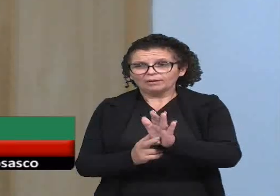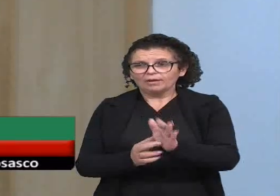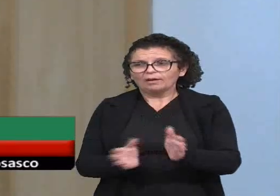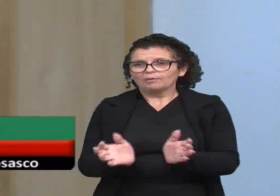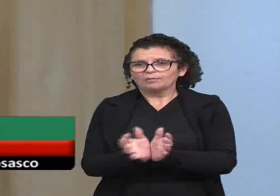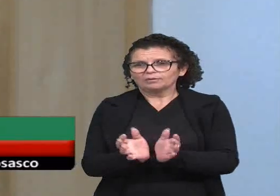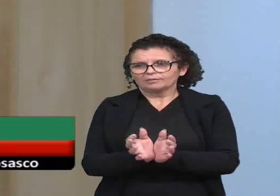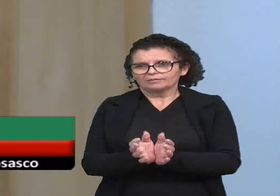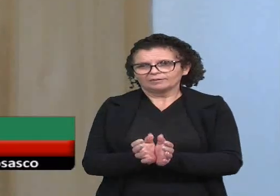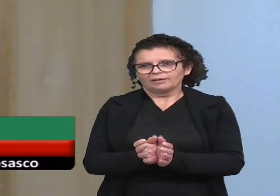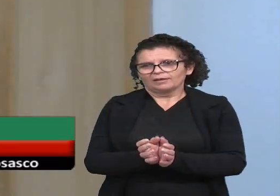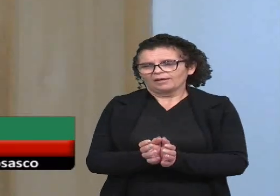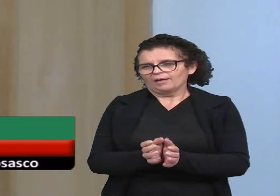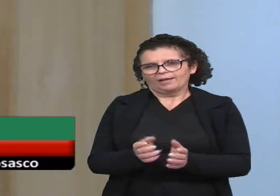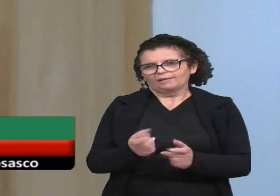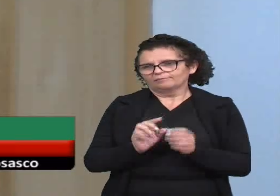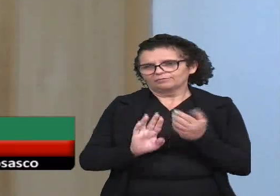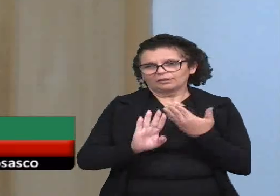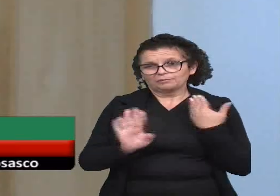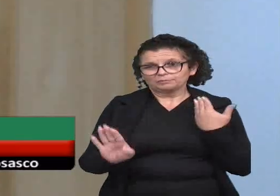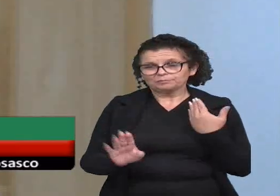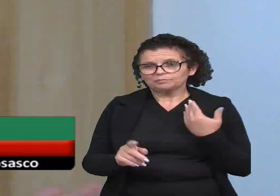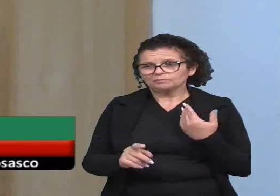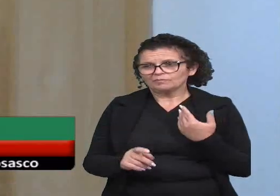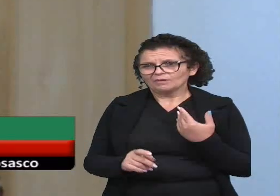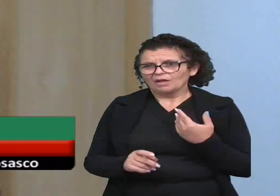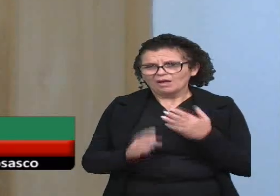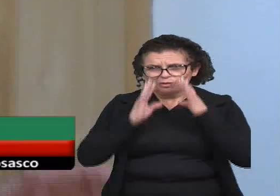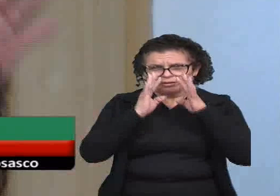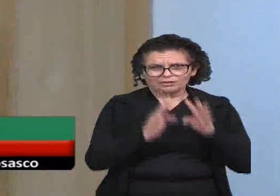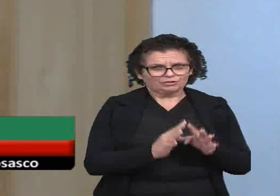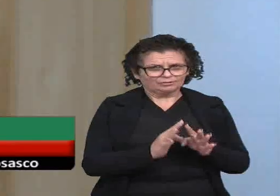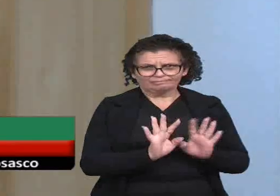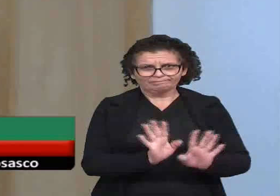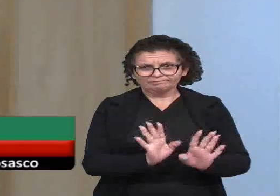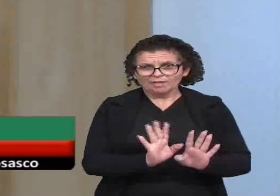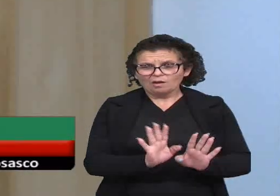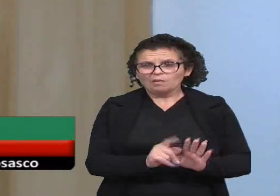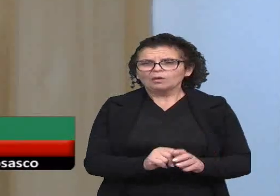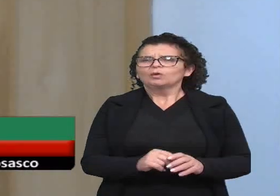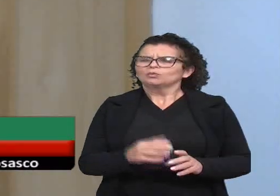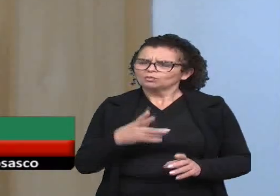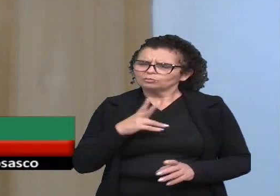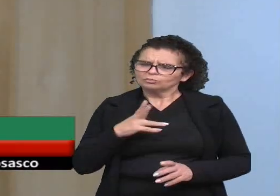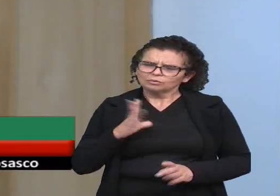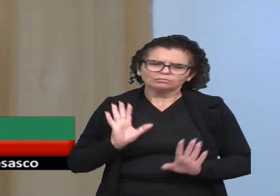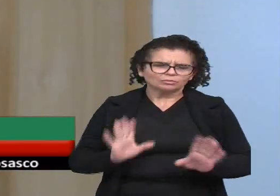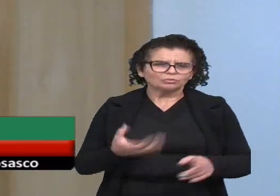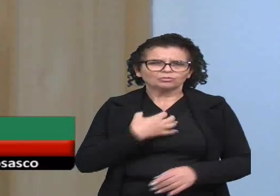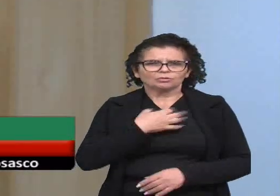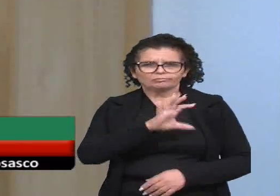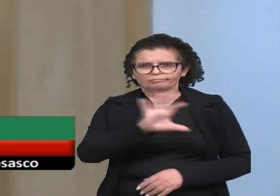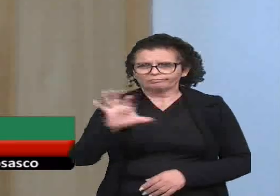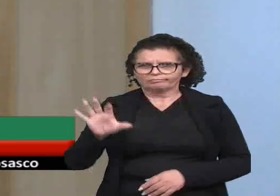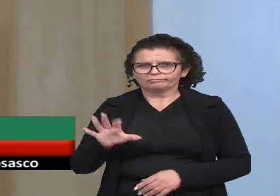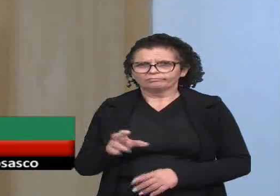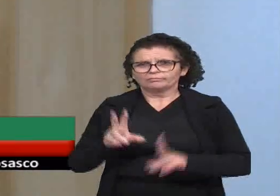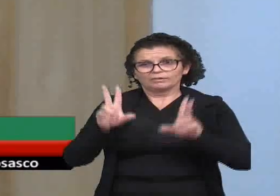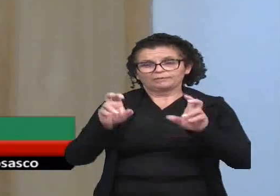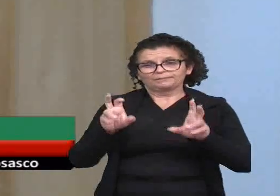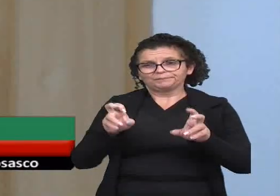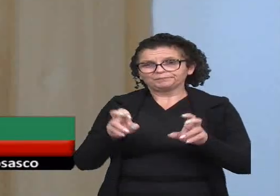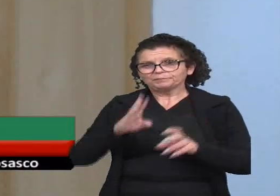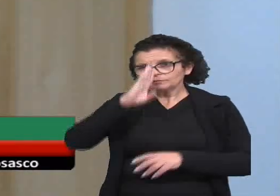conselho, ela não está mais fazendo parte. E eu não estou aqui para criticar. Eu acredito que todo mundo tem o seu motivo. Todo mundo tem o seu motivo.